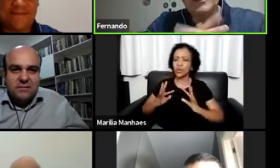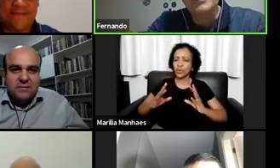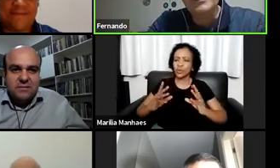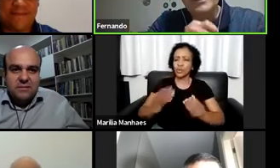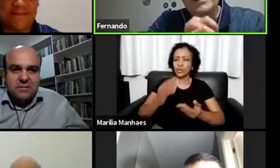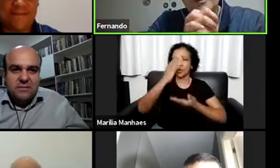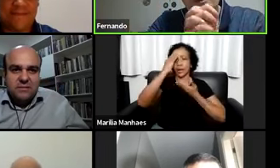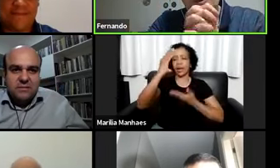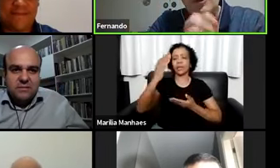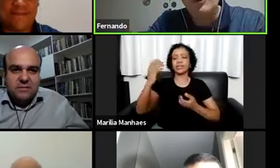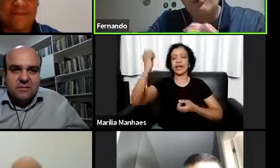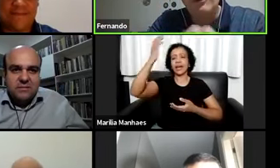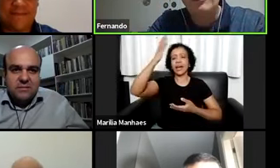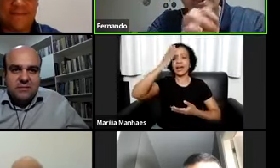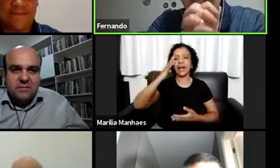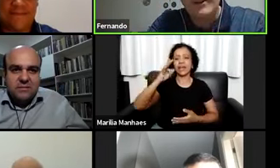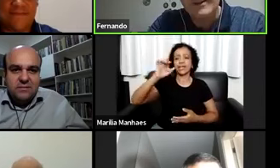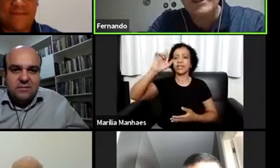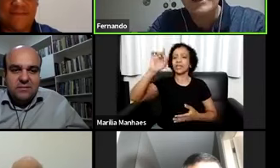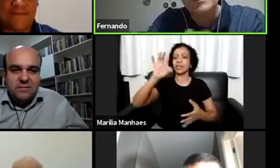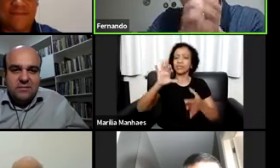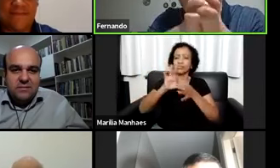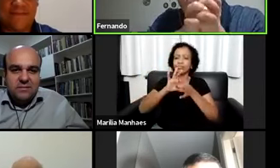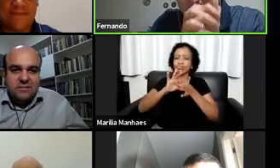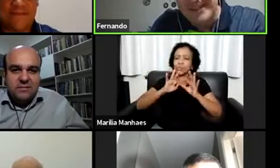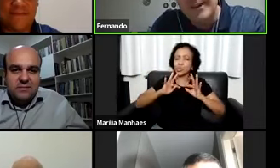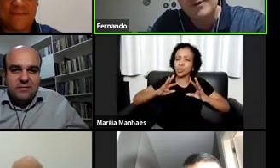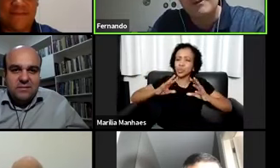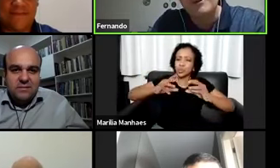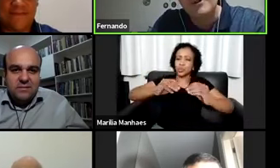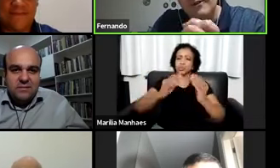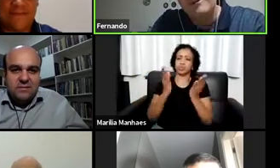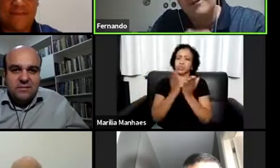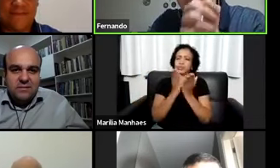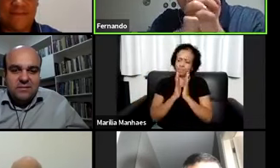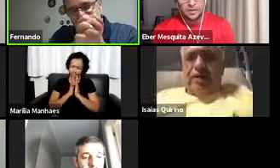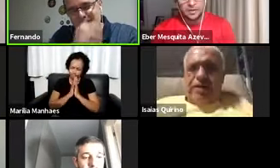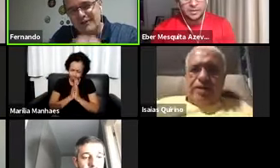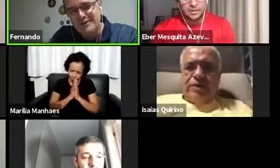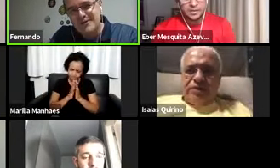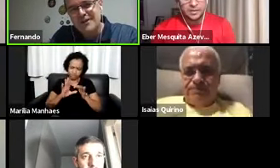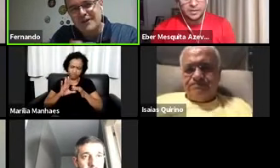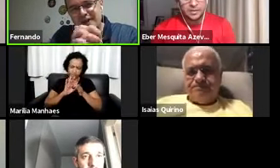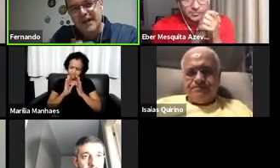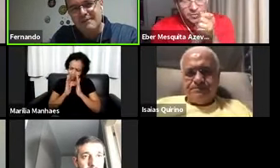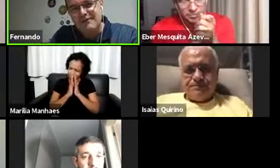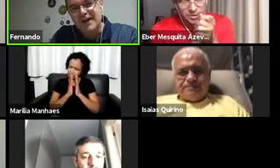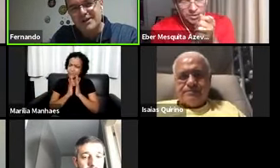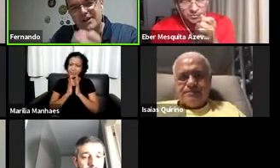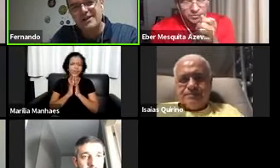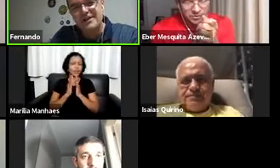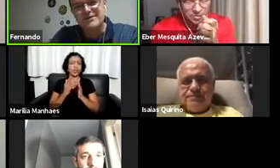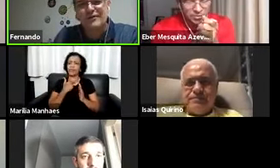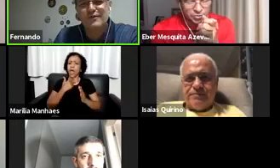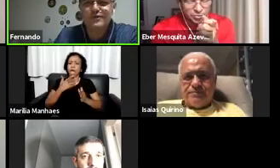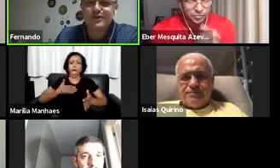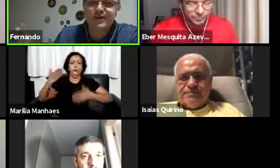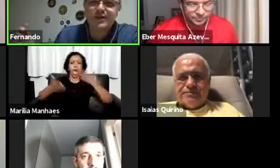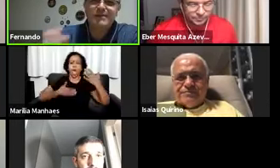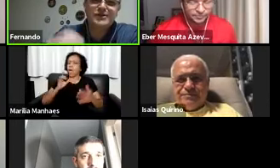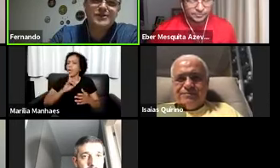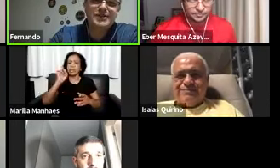do Senhor esteja sobre todo o povo de Deus, e juntos em oração, meus irmãos, não vamos ficar apavorados, porque Deus está